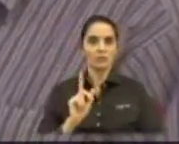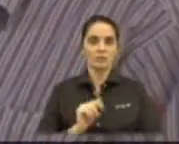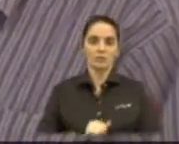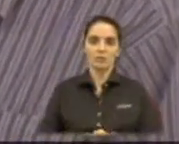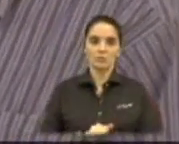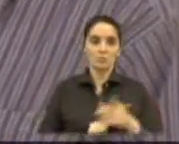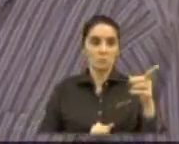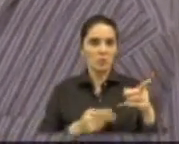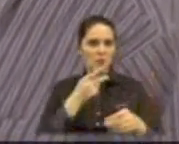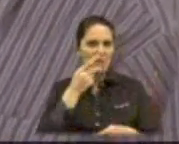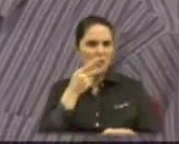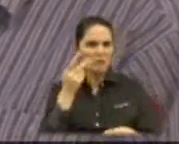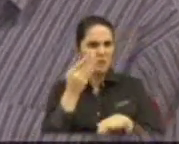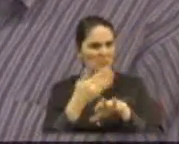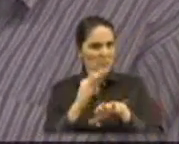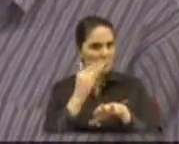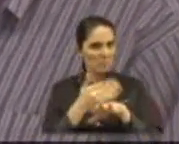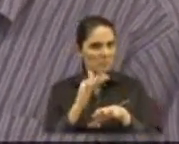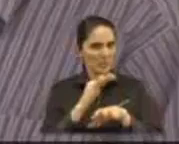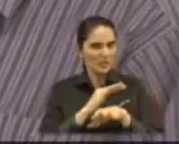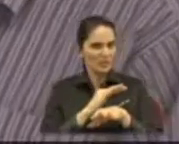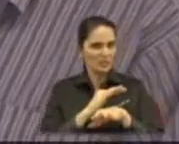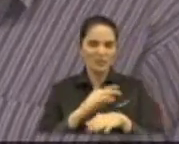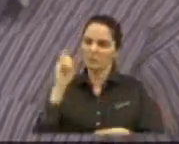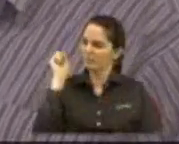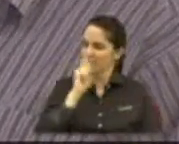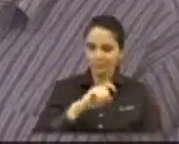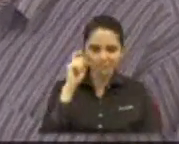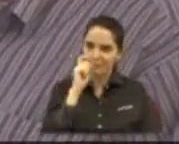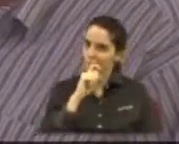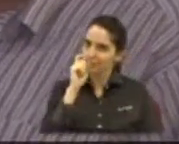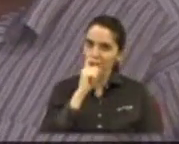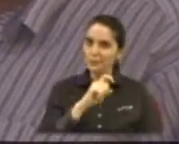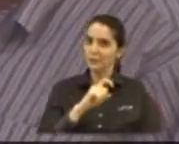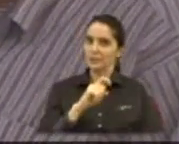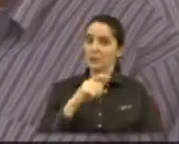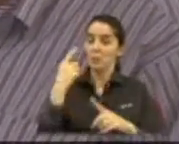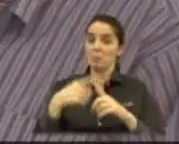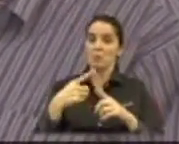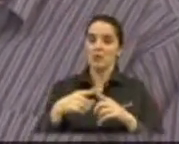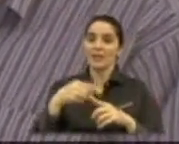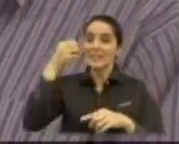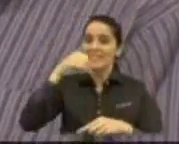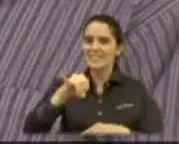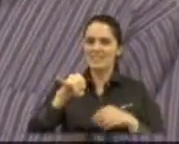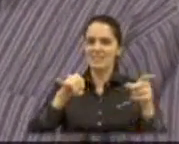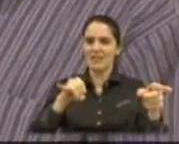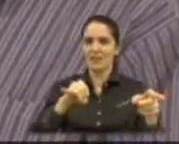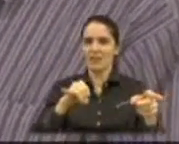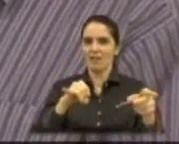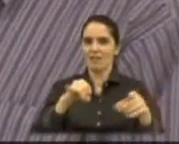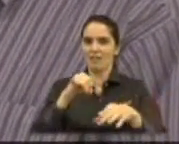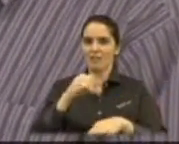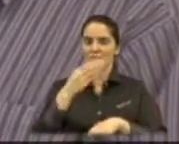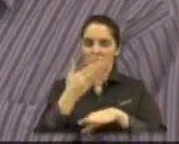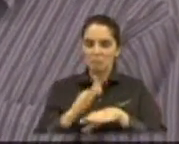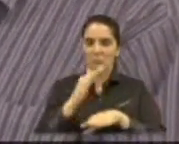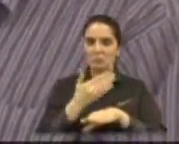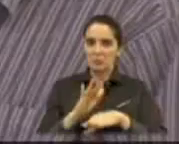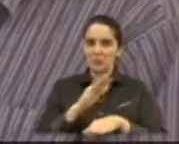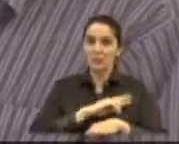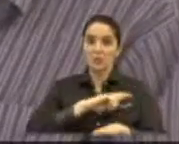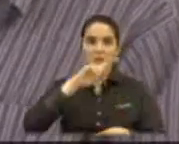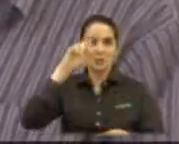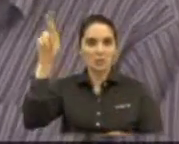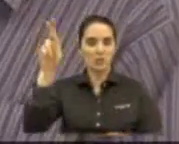dizendo praticante, o que deve ser uma mentira, porque se pratica não falaria uma besteira dessa.